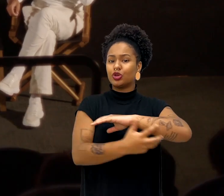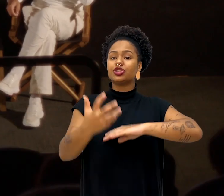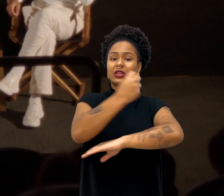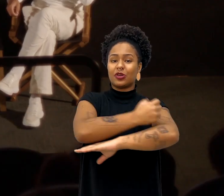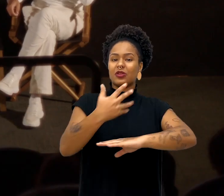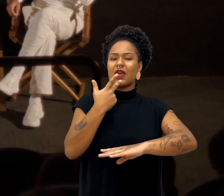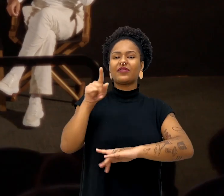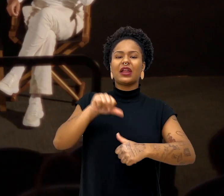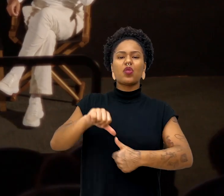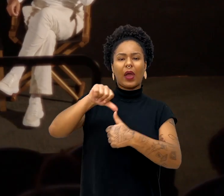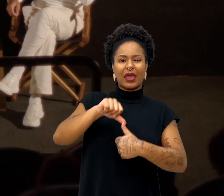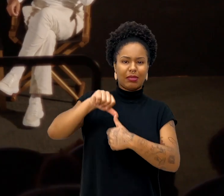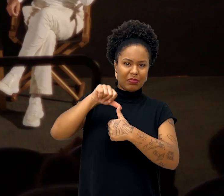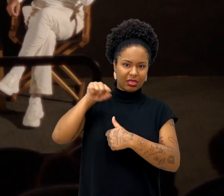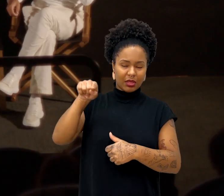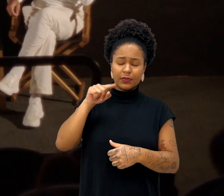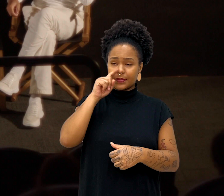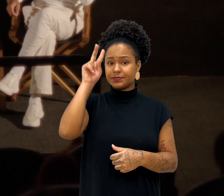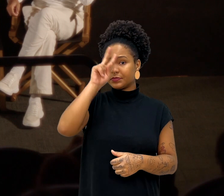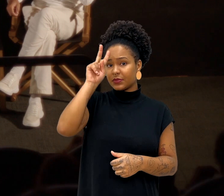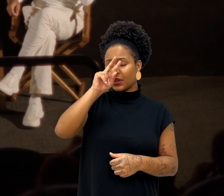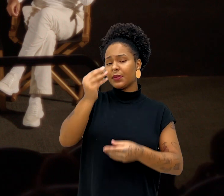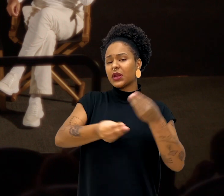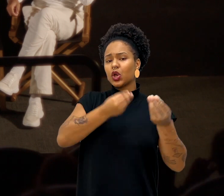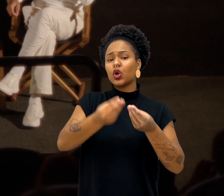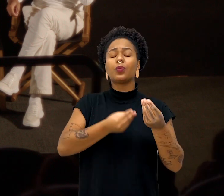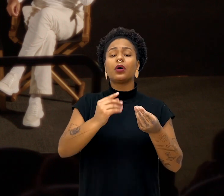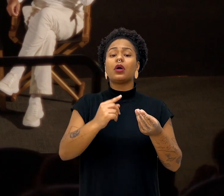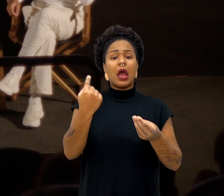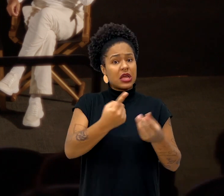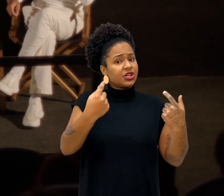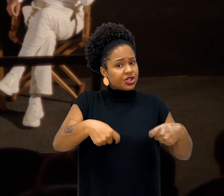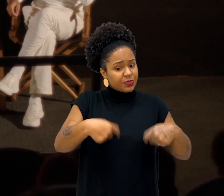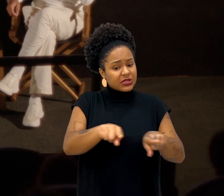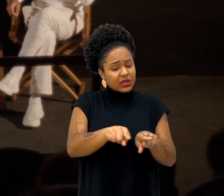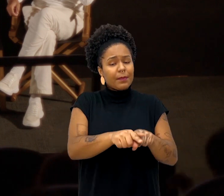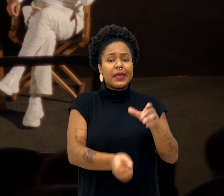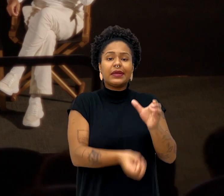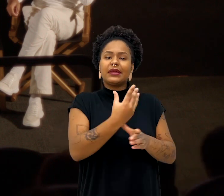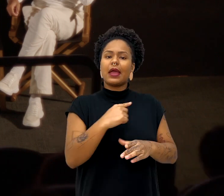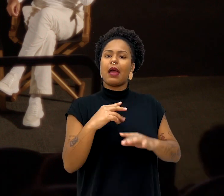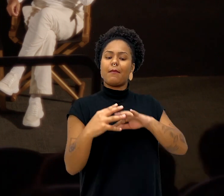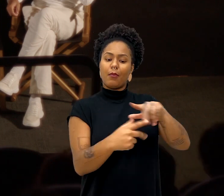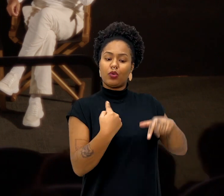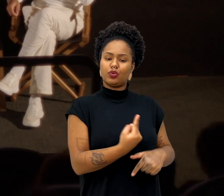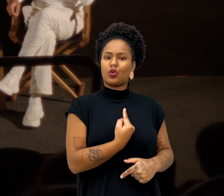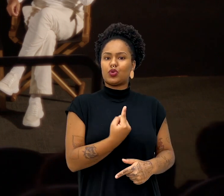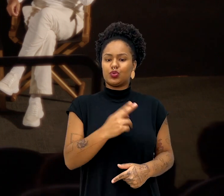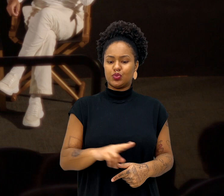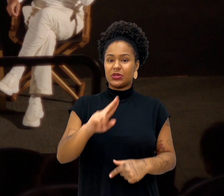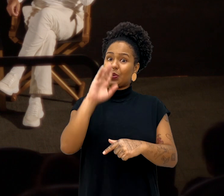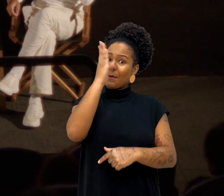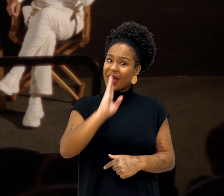o livro Uma Ecologia Decolonial, que ele fala a partir do mundo caribenho, para nos lembrar que nós